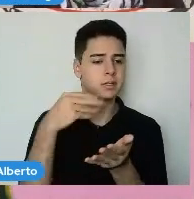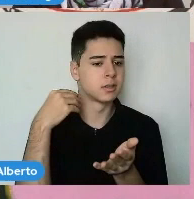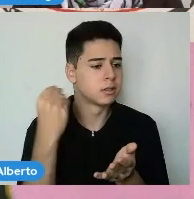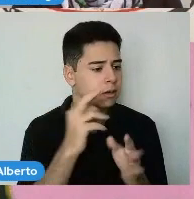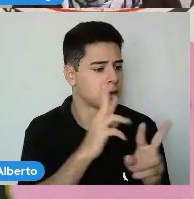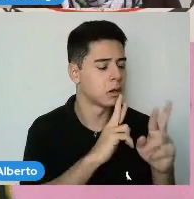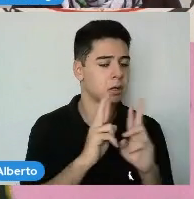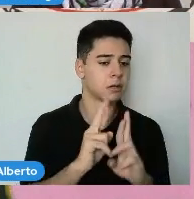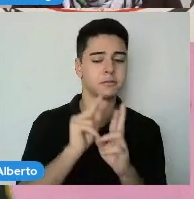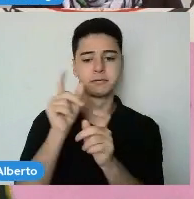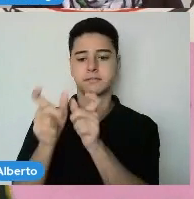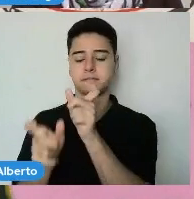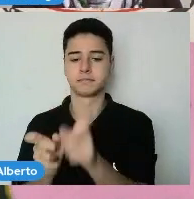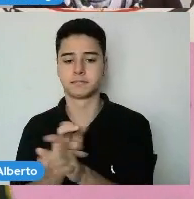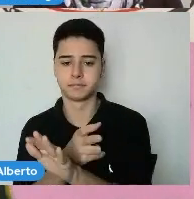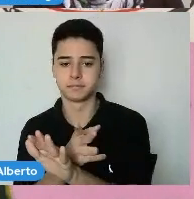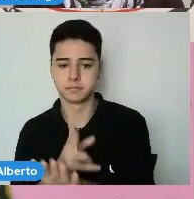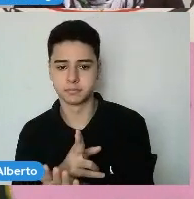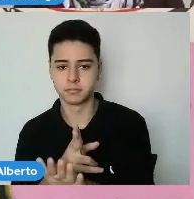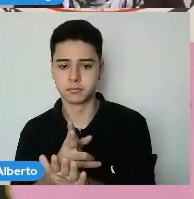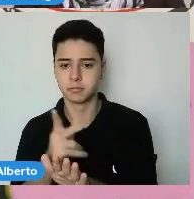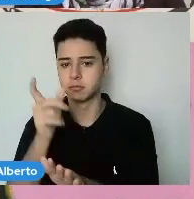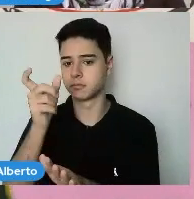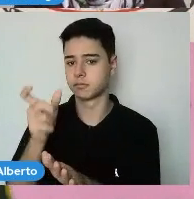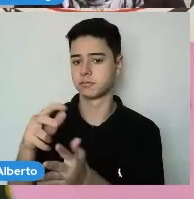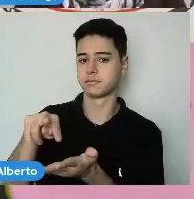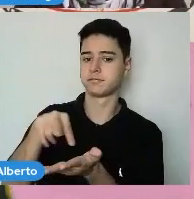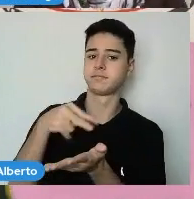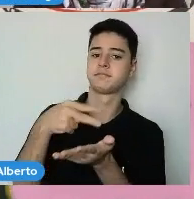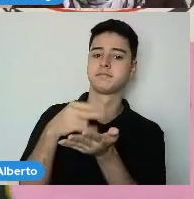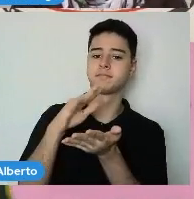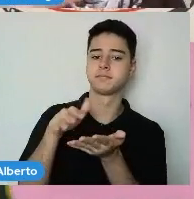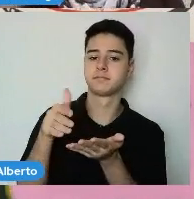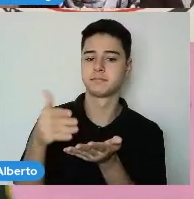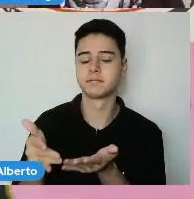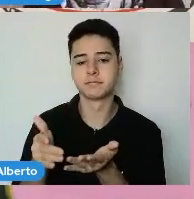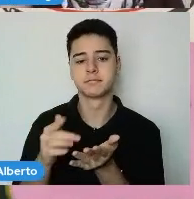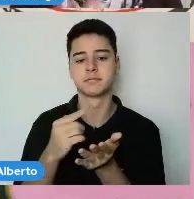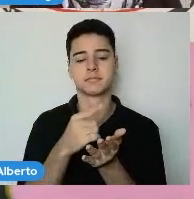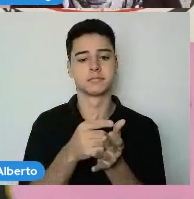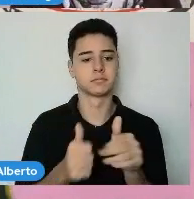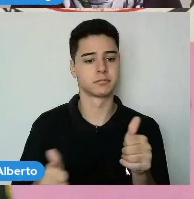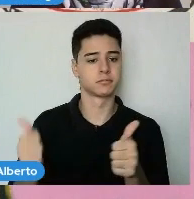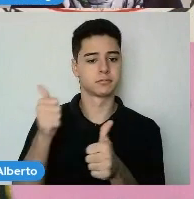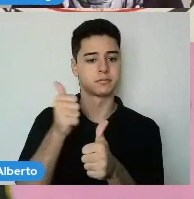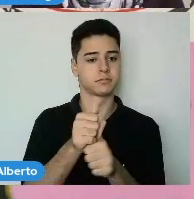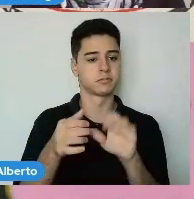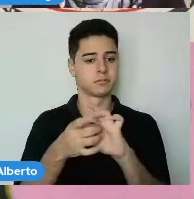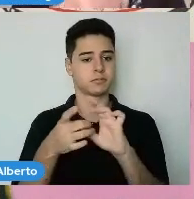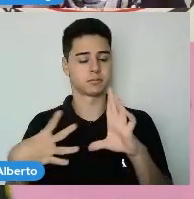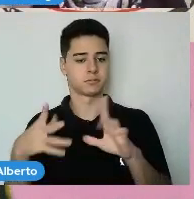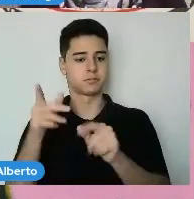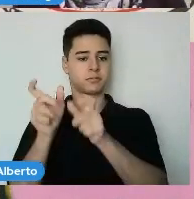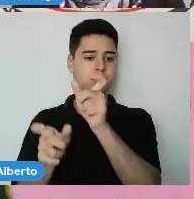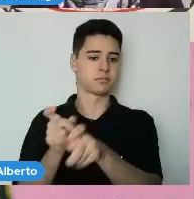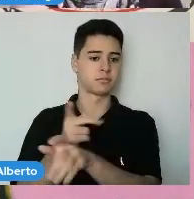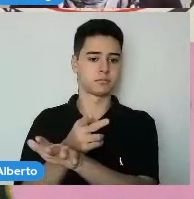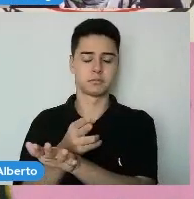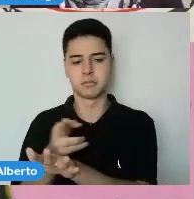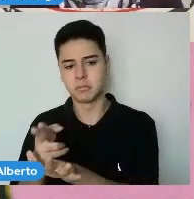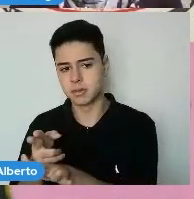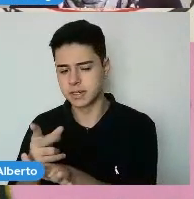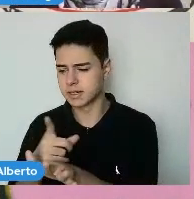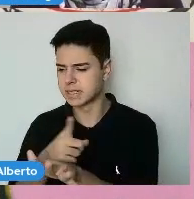entre o público e o performer, tá? Ela se coloca à disposição da plateia, ela tem